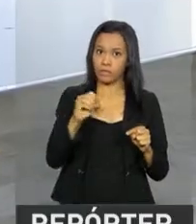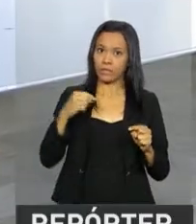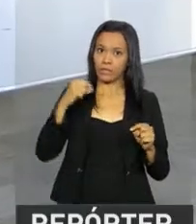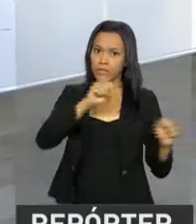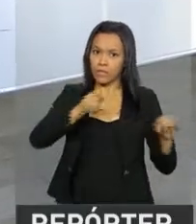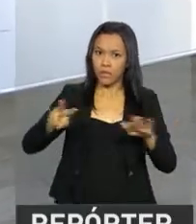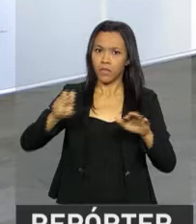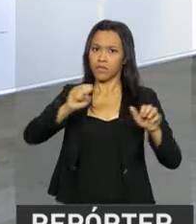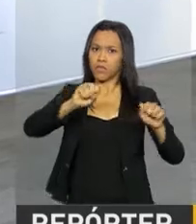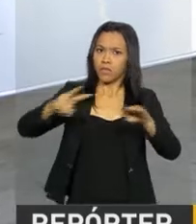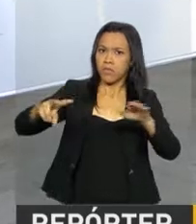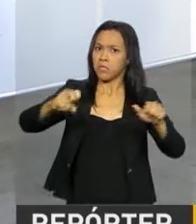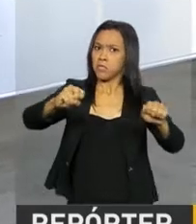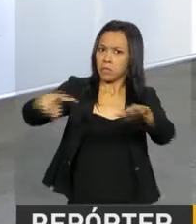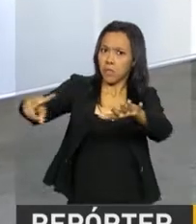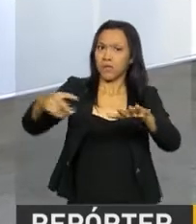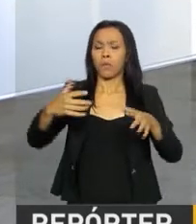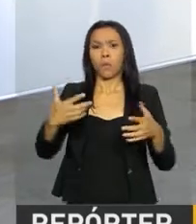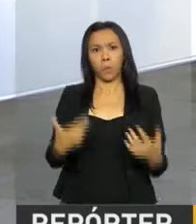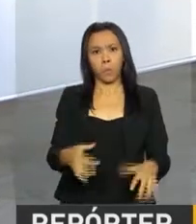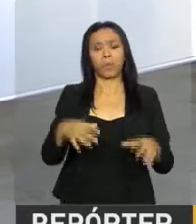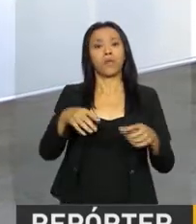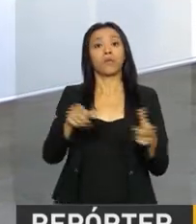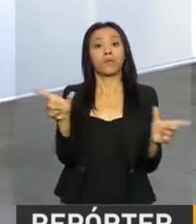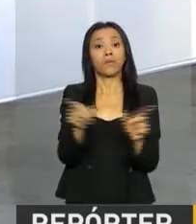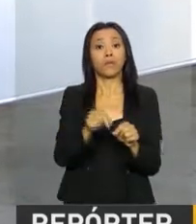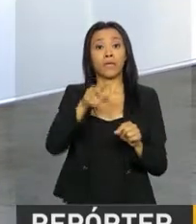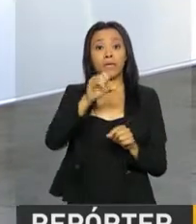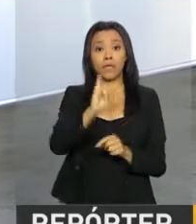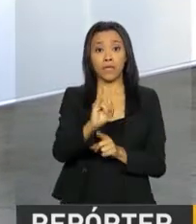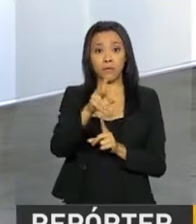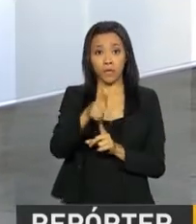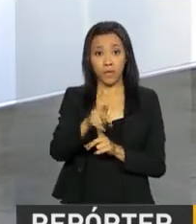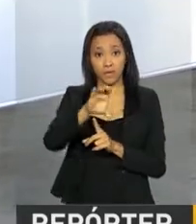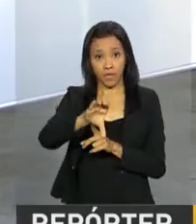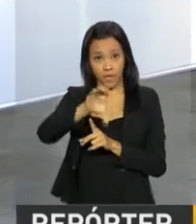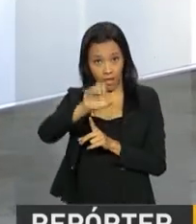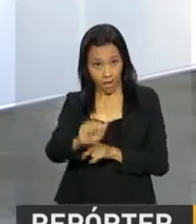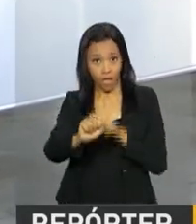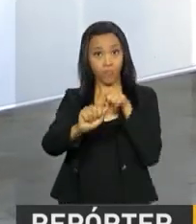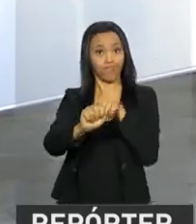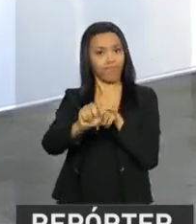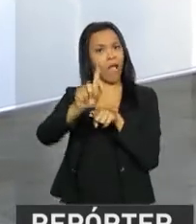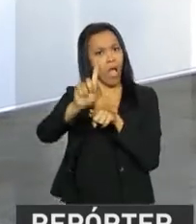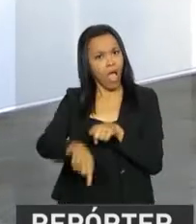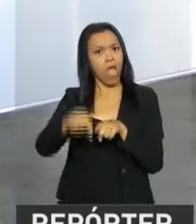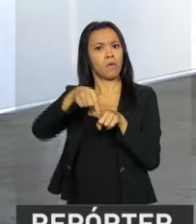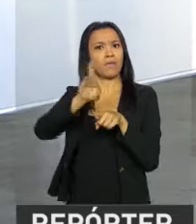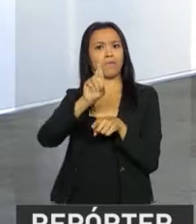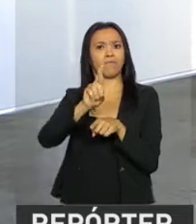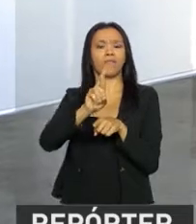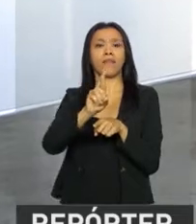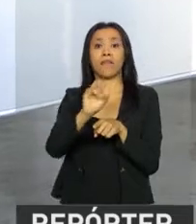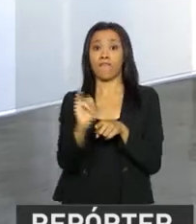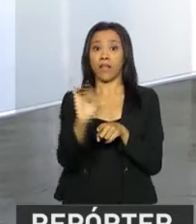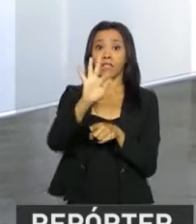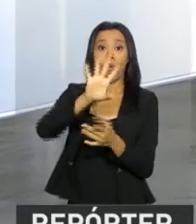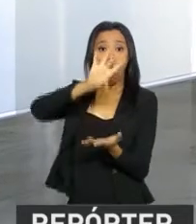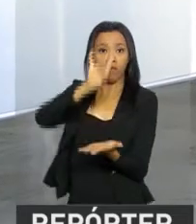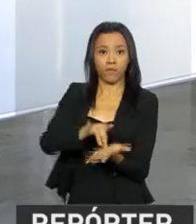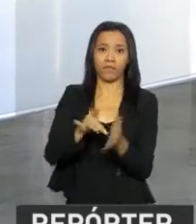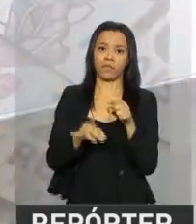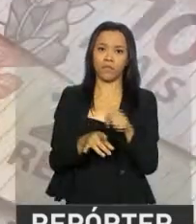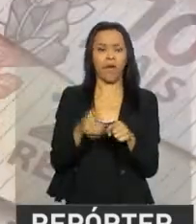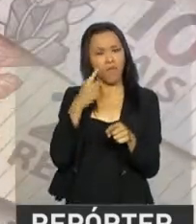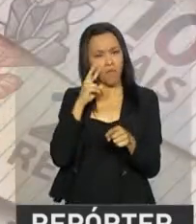melhorando a previsão para o ipc a o índice nacional de preços ao consumidor amplo que é considerado a inflação oficial vamos ver a